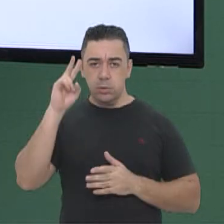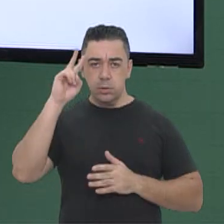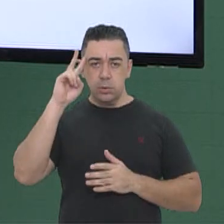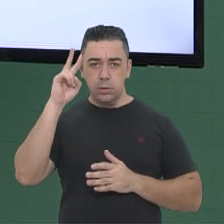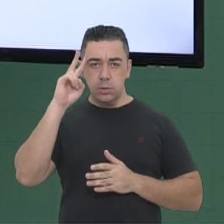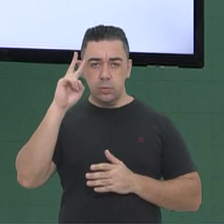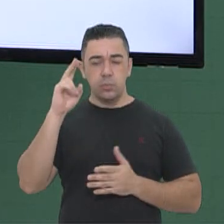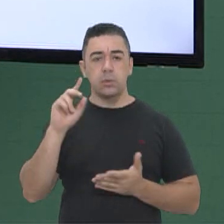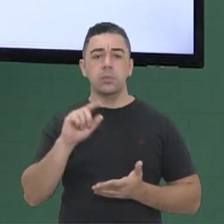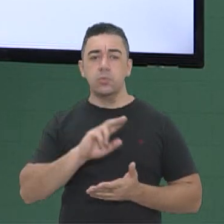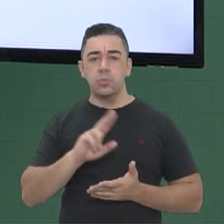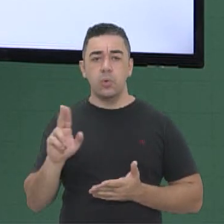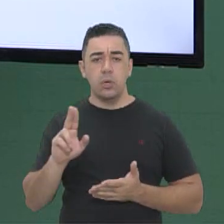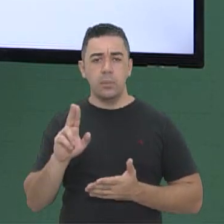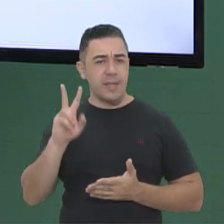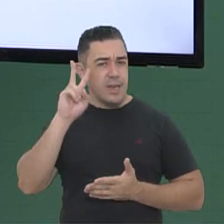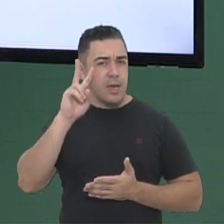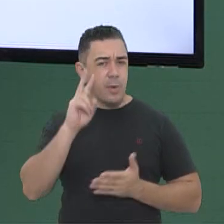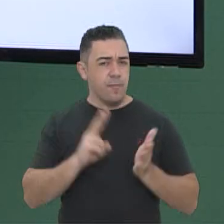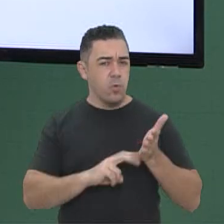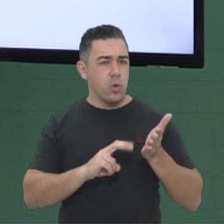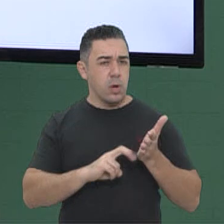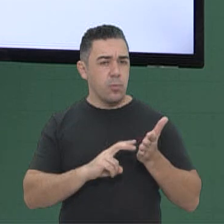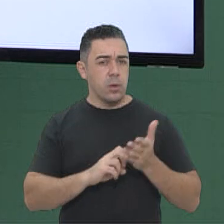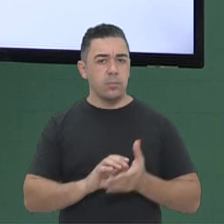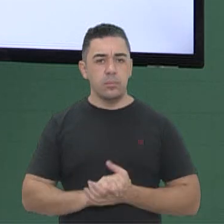segunda-feira em espanhol? Lembram de vocabulário?